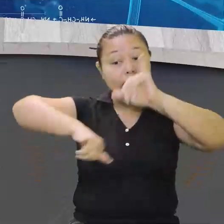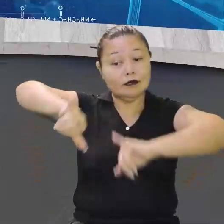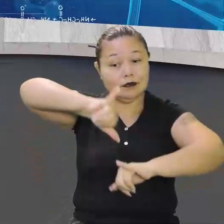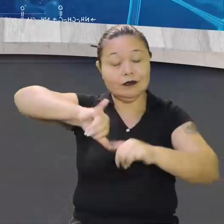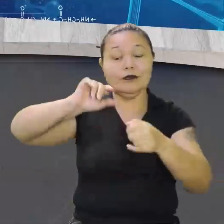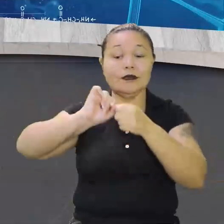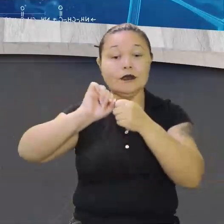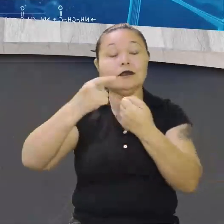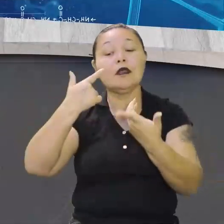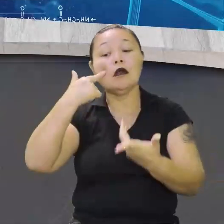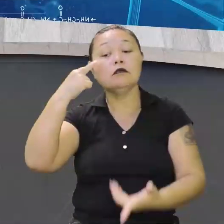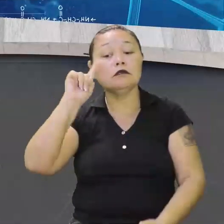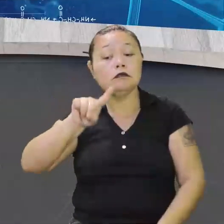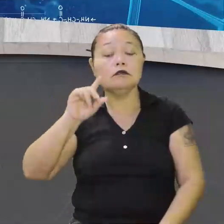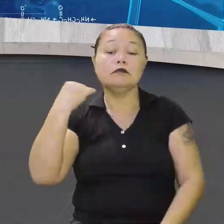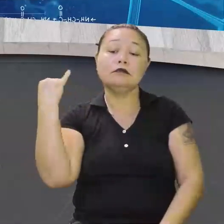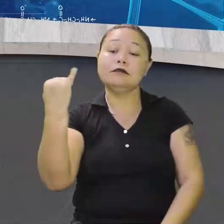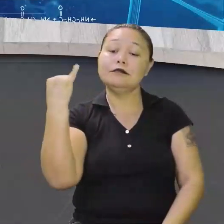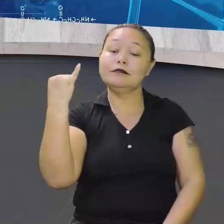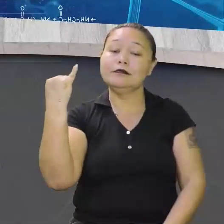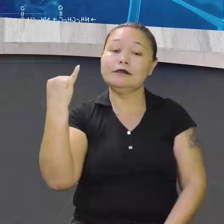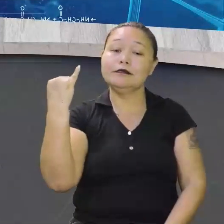vai ver a importância de ter,